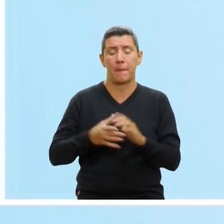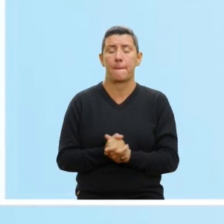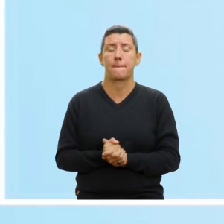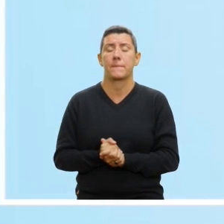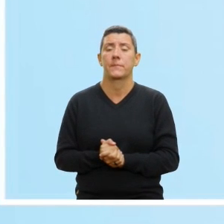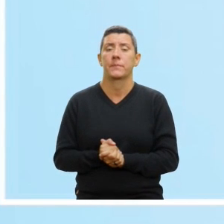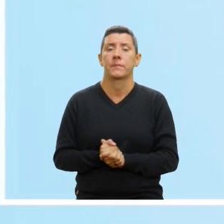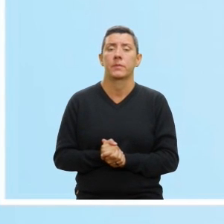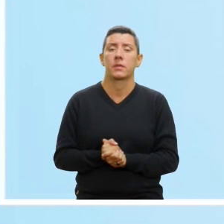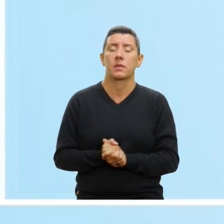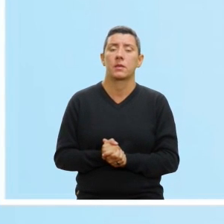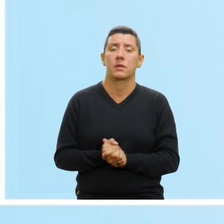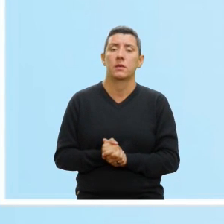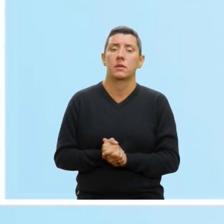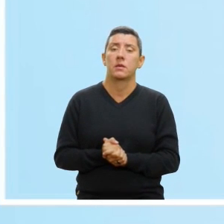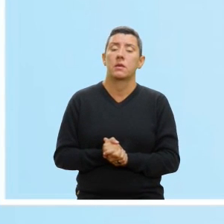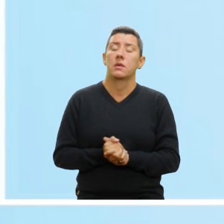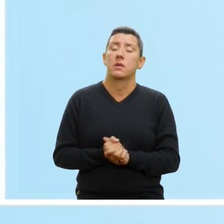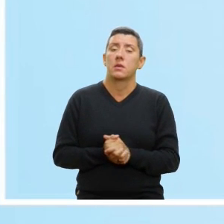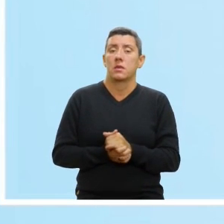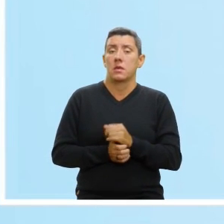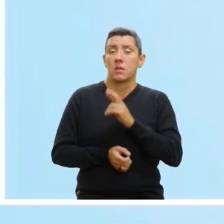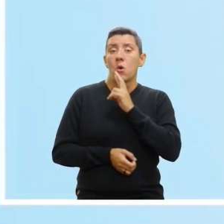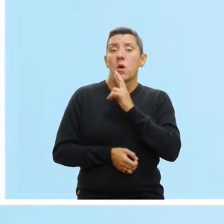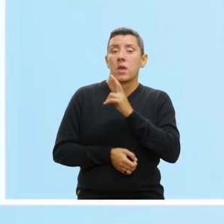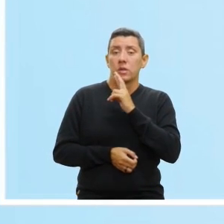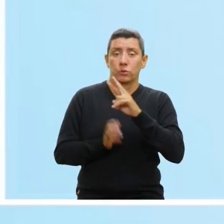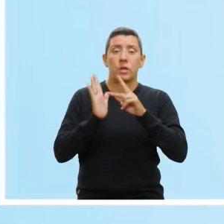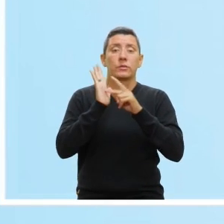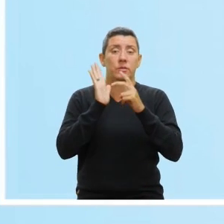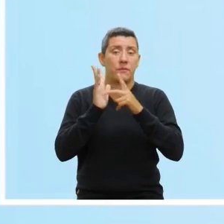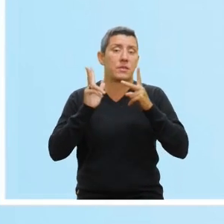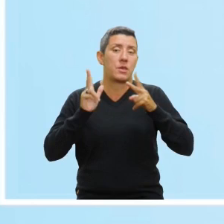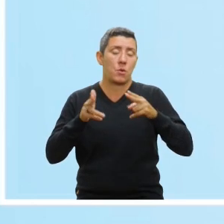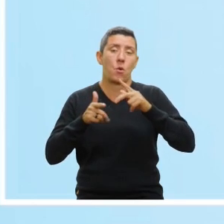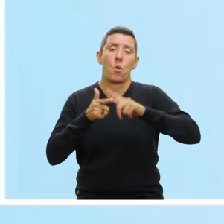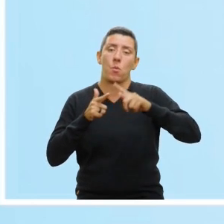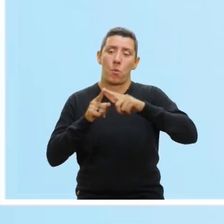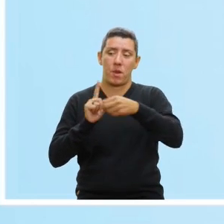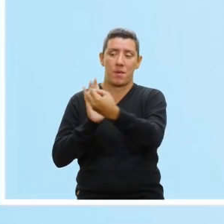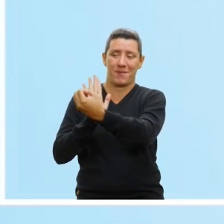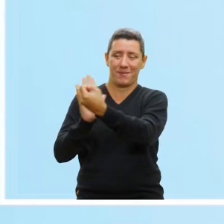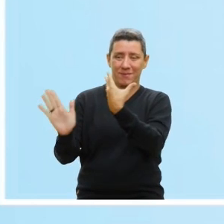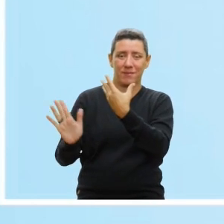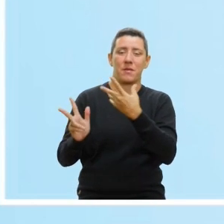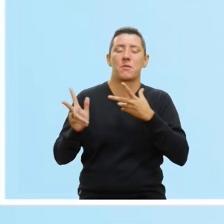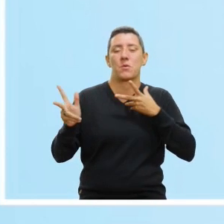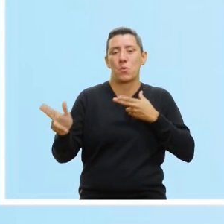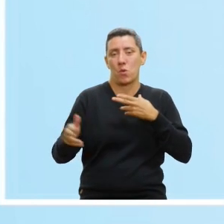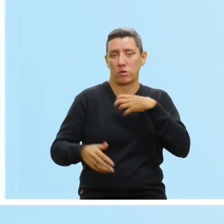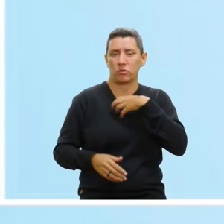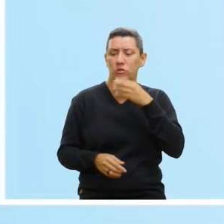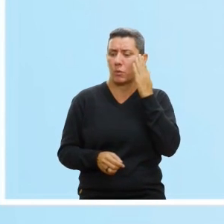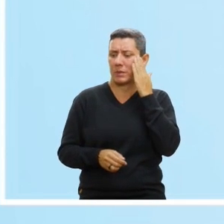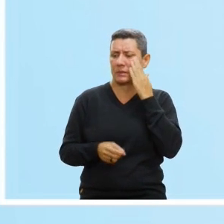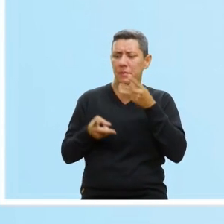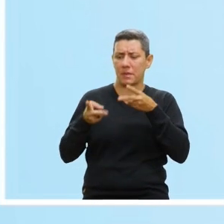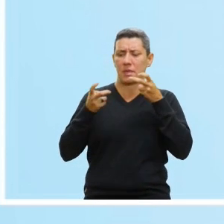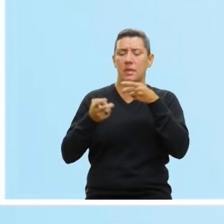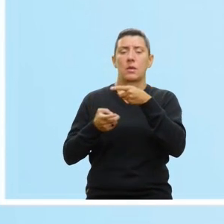o resultado disso também é o alargamento do pulso, problema no pulso e a identificação no